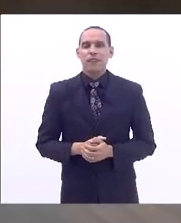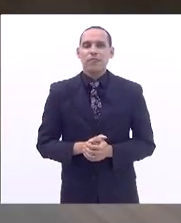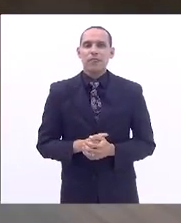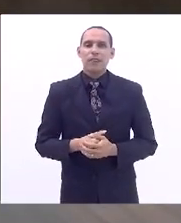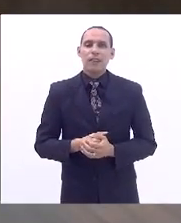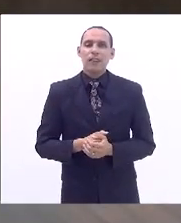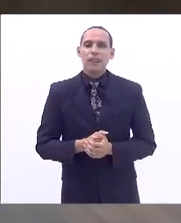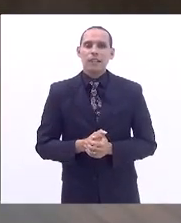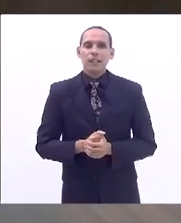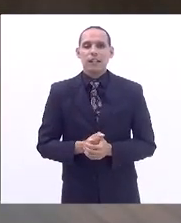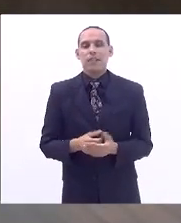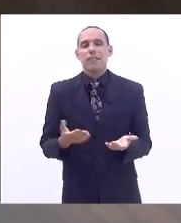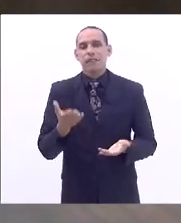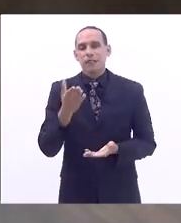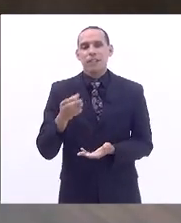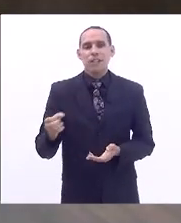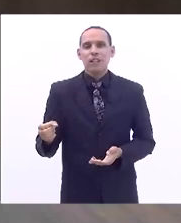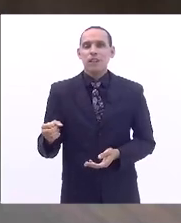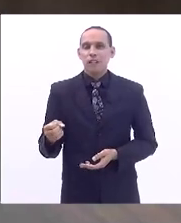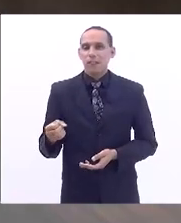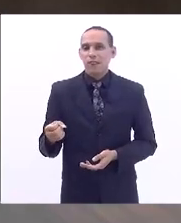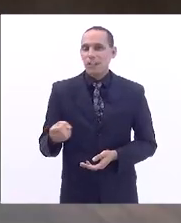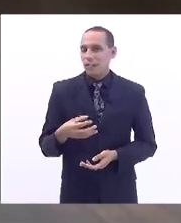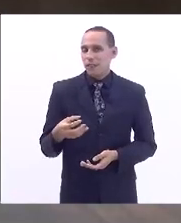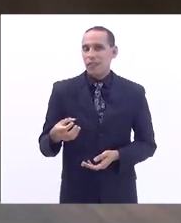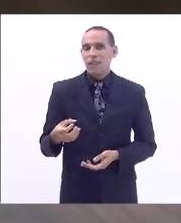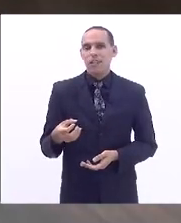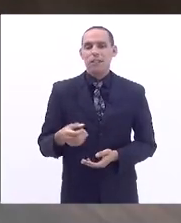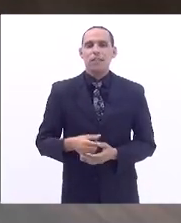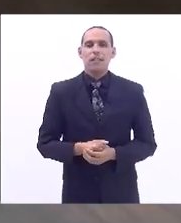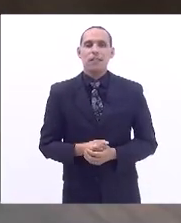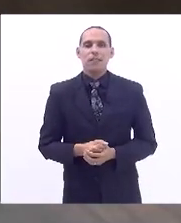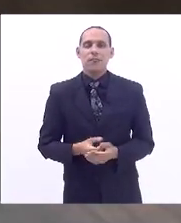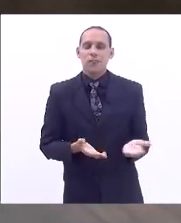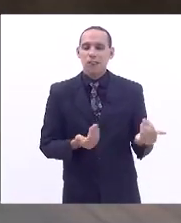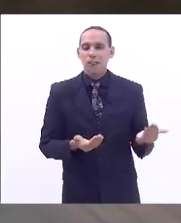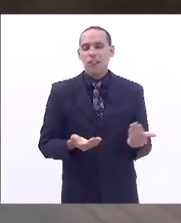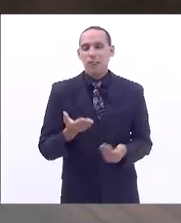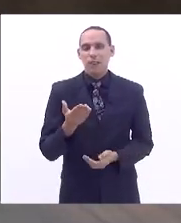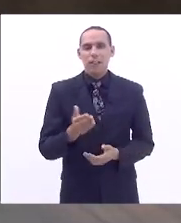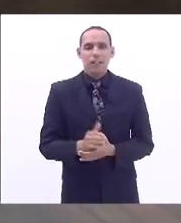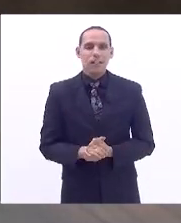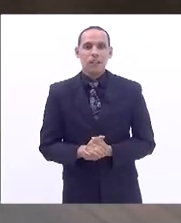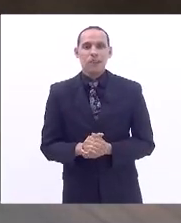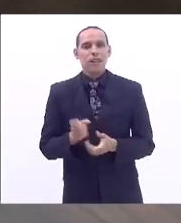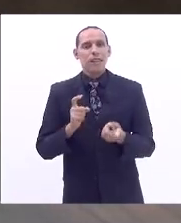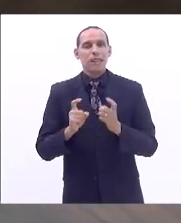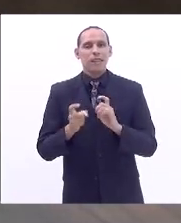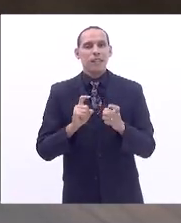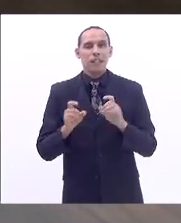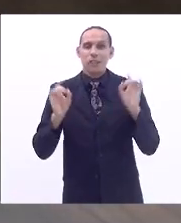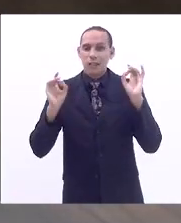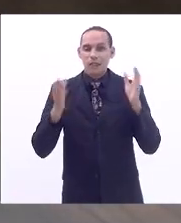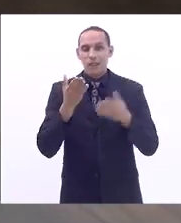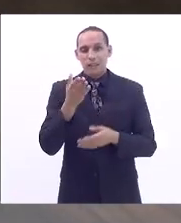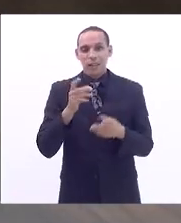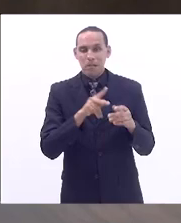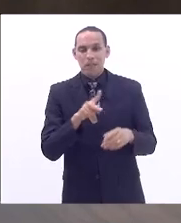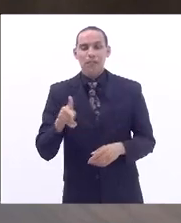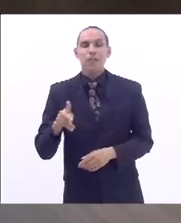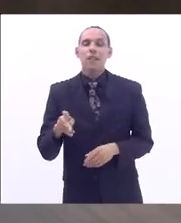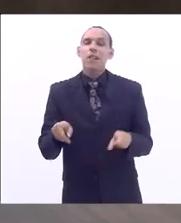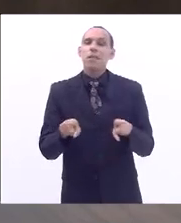das nossas deputadas mais jovens presidindo o nosso presidência nossa sessão ordinária parabenizar